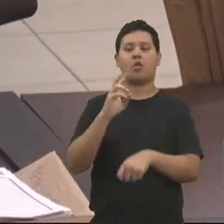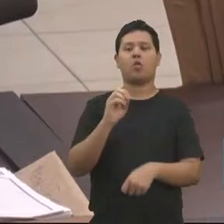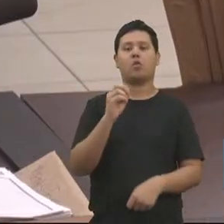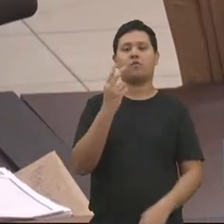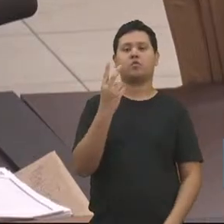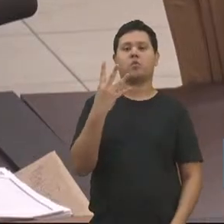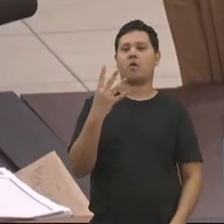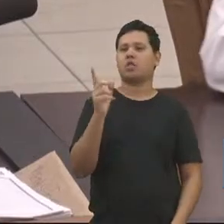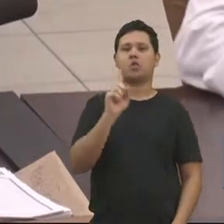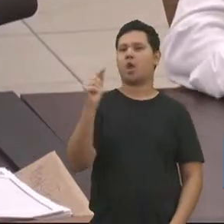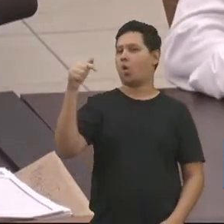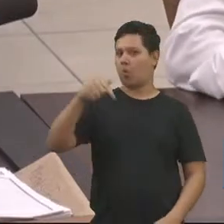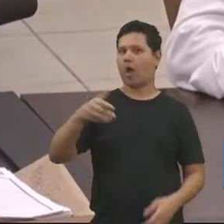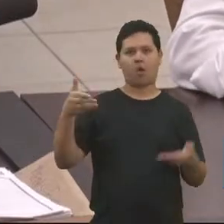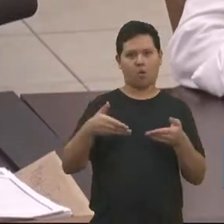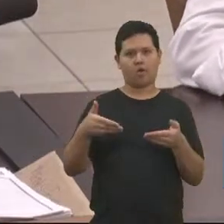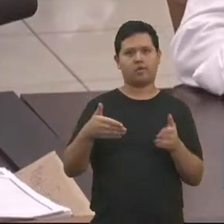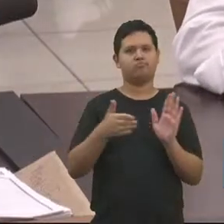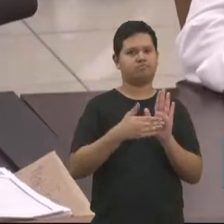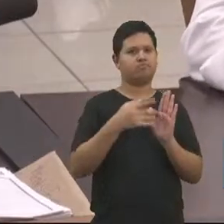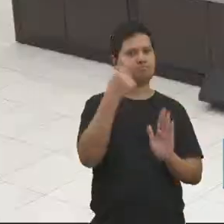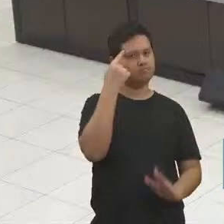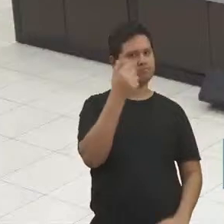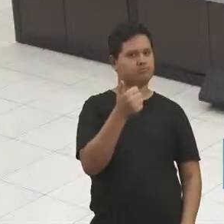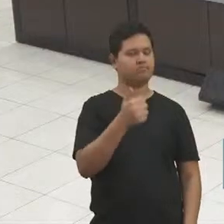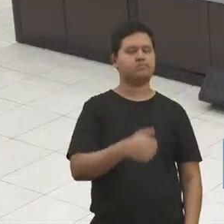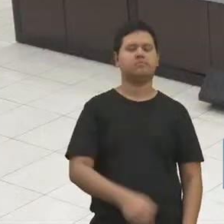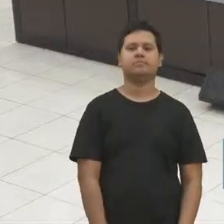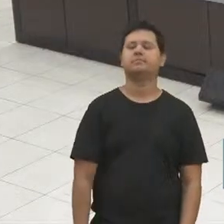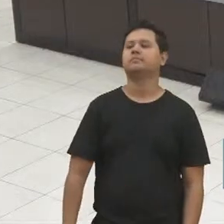atual. Muito obrigado. Agradeço.